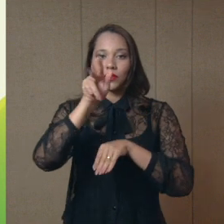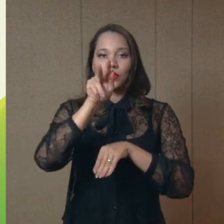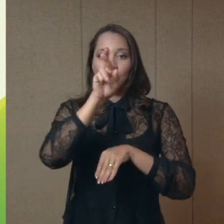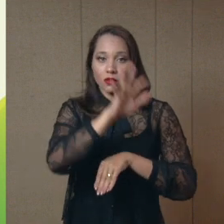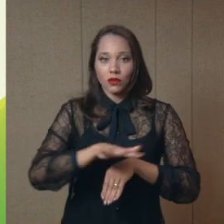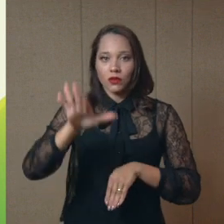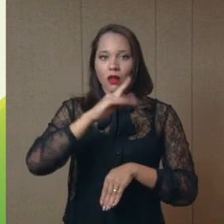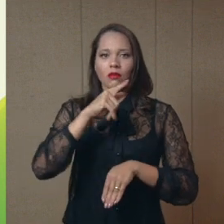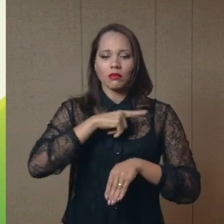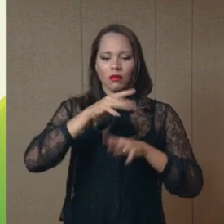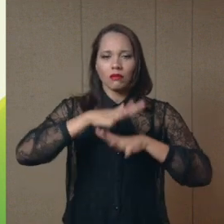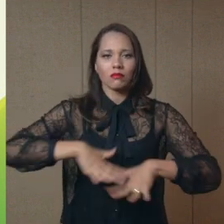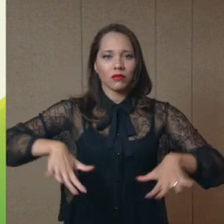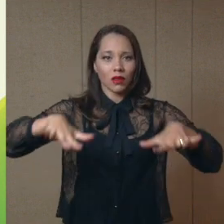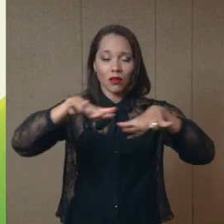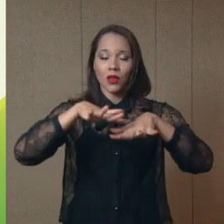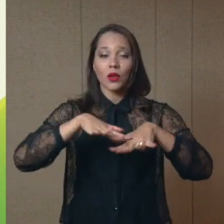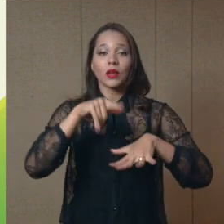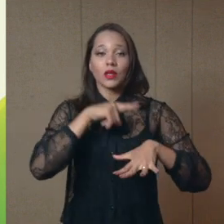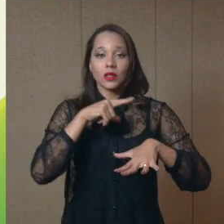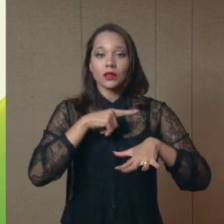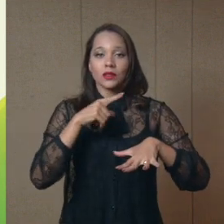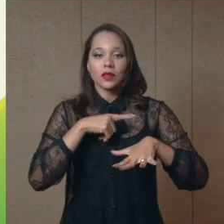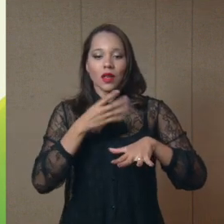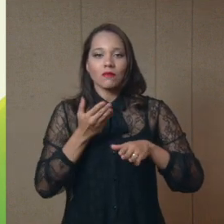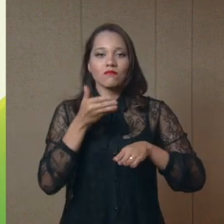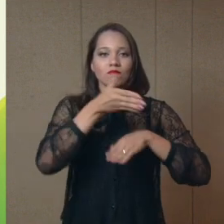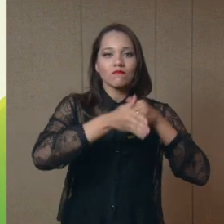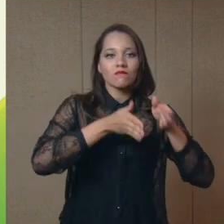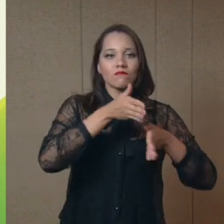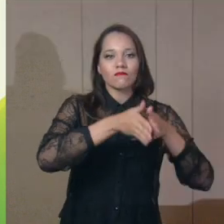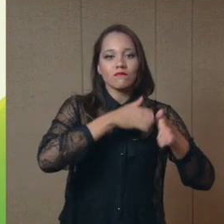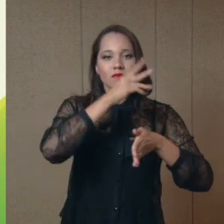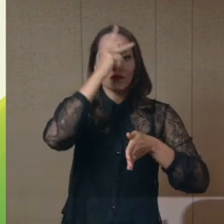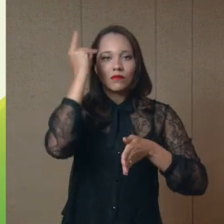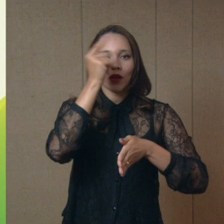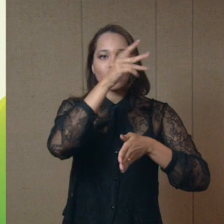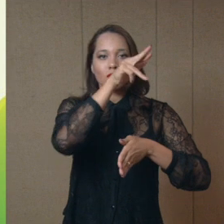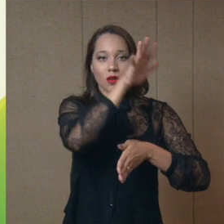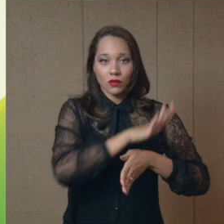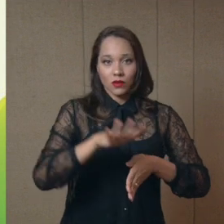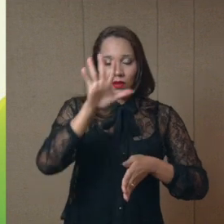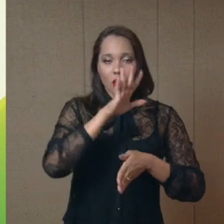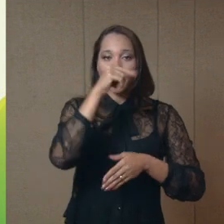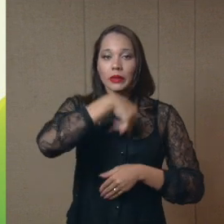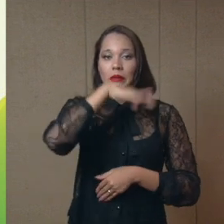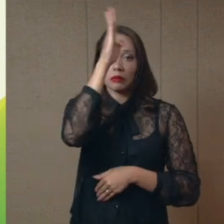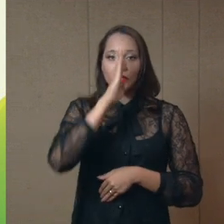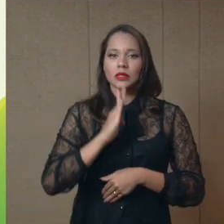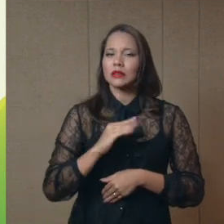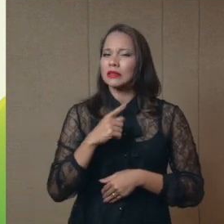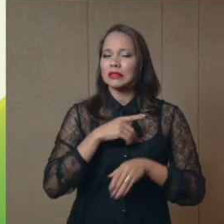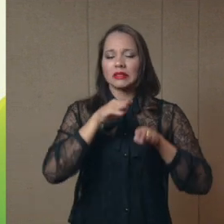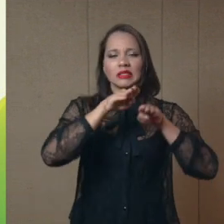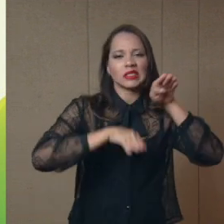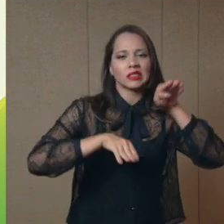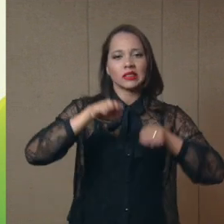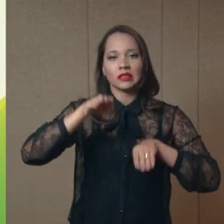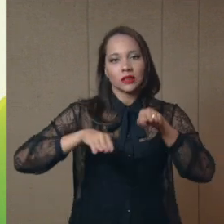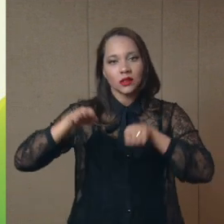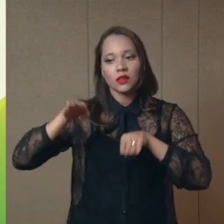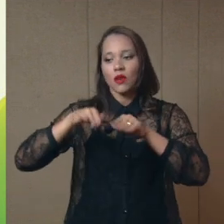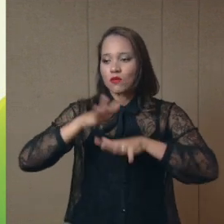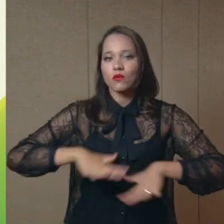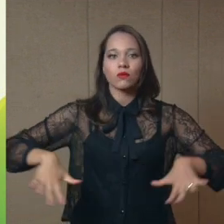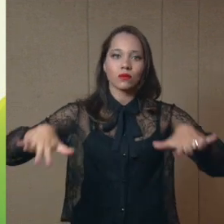expressas no território nós temos um uma ocupação do território nacional do território brasileiro é muito desigual em todo o